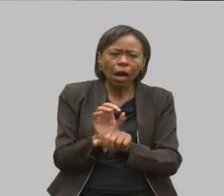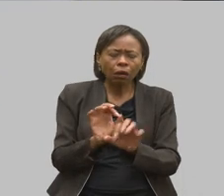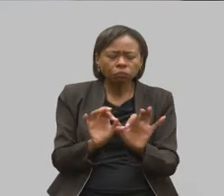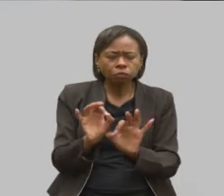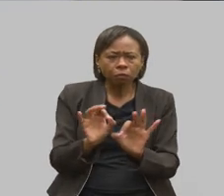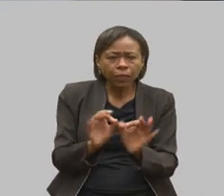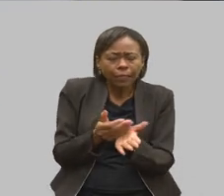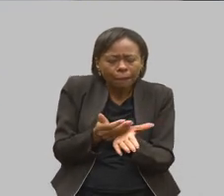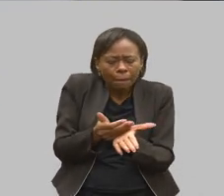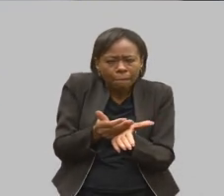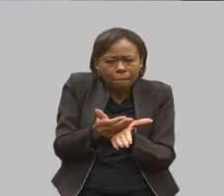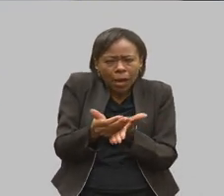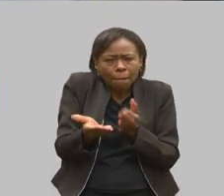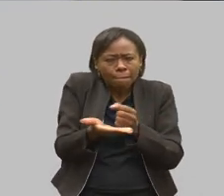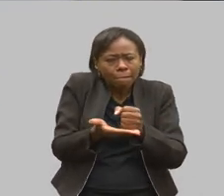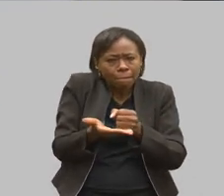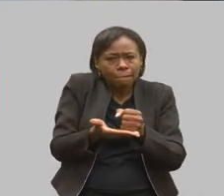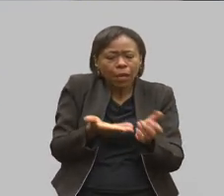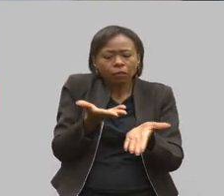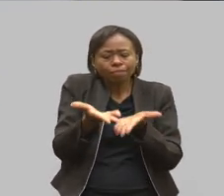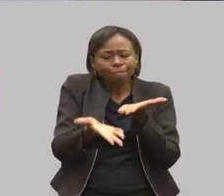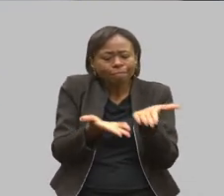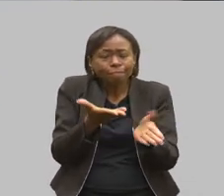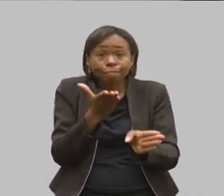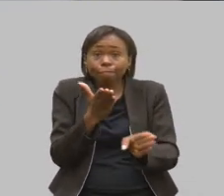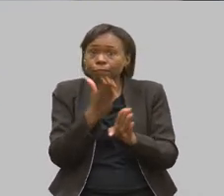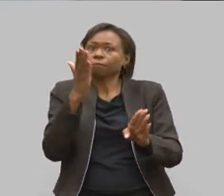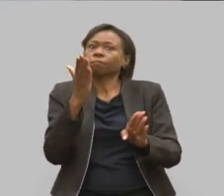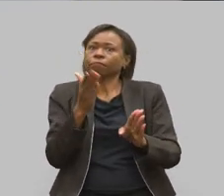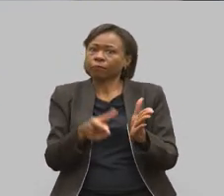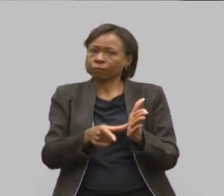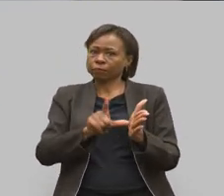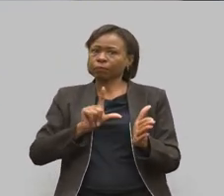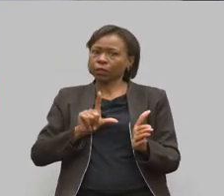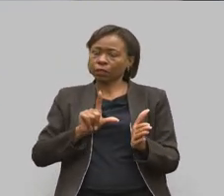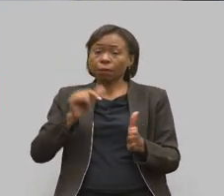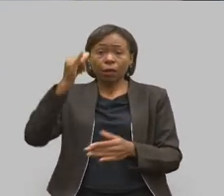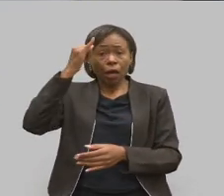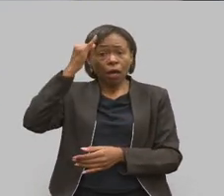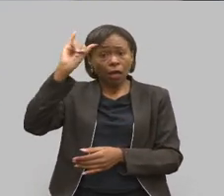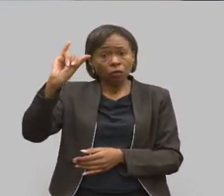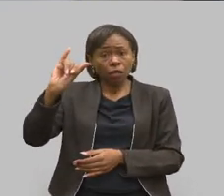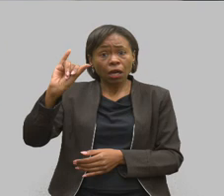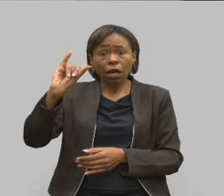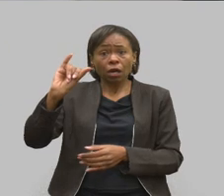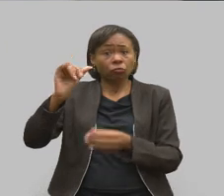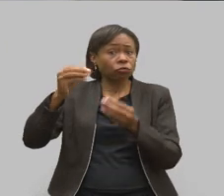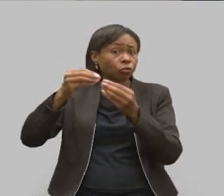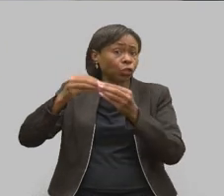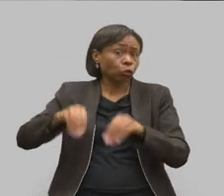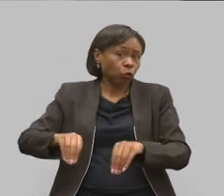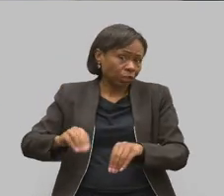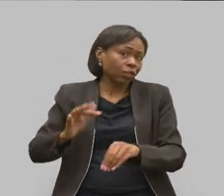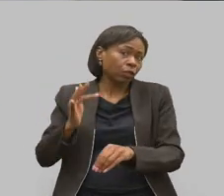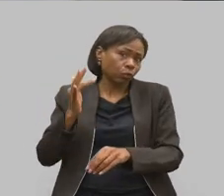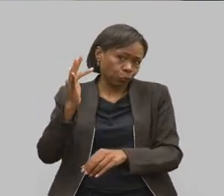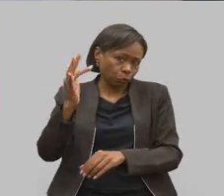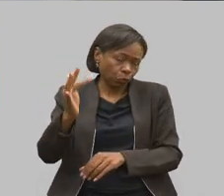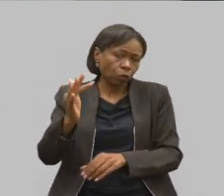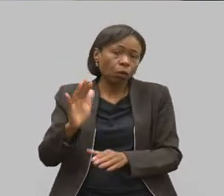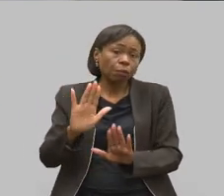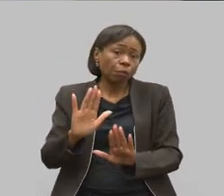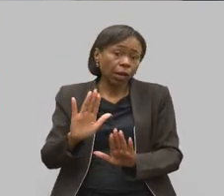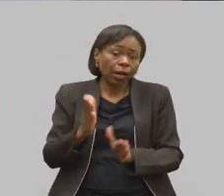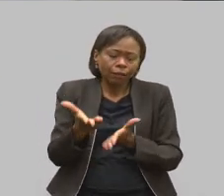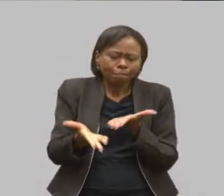tratar identificar e tratar em tempo oportuno para que não ocorram perdas para que os ganhos comecem